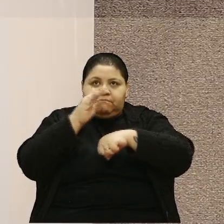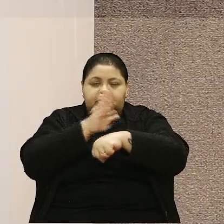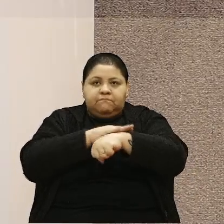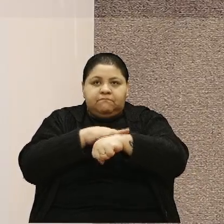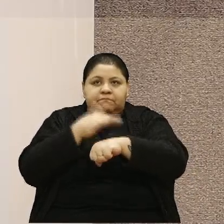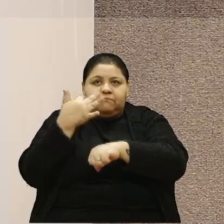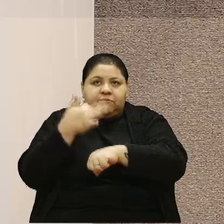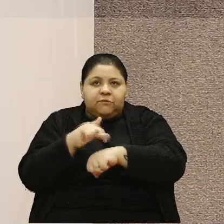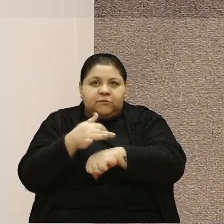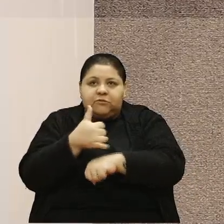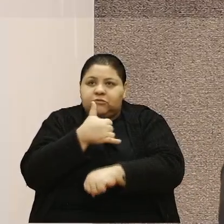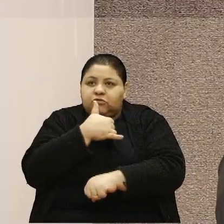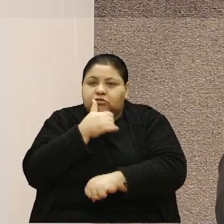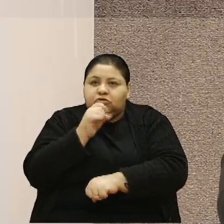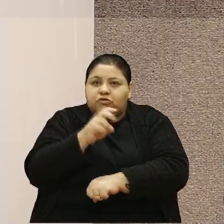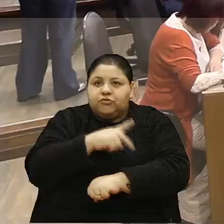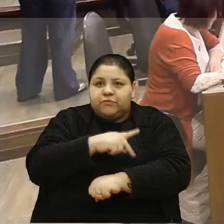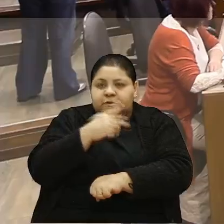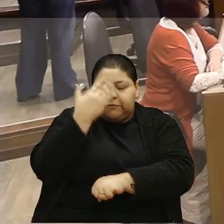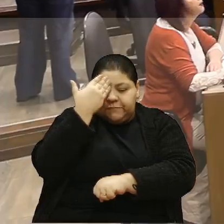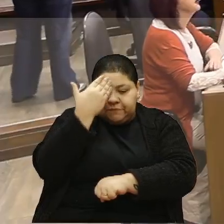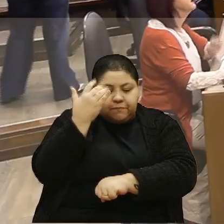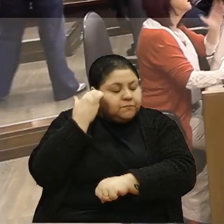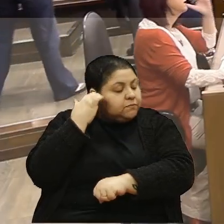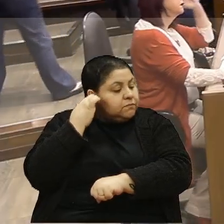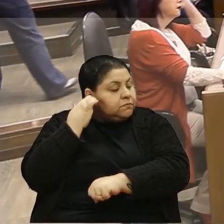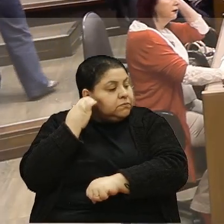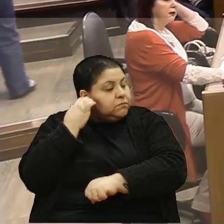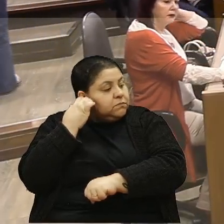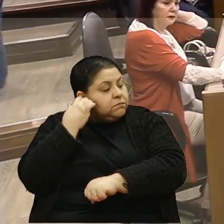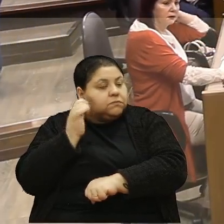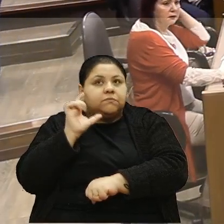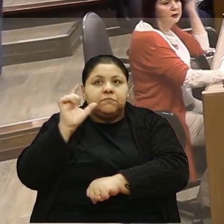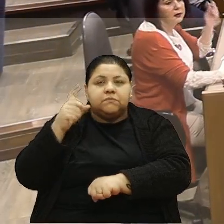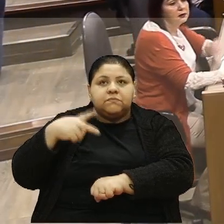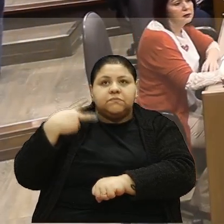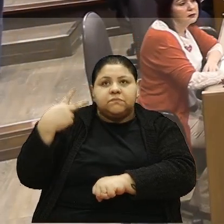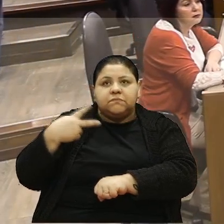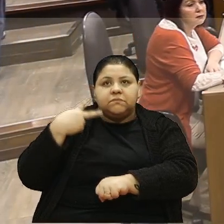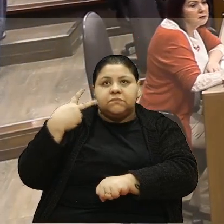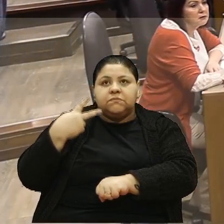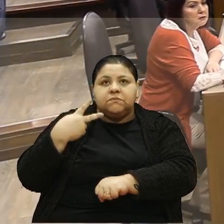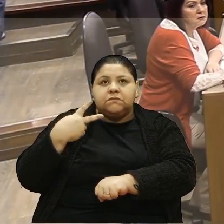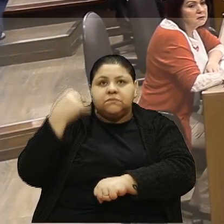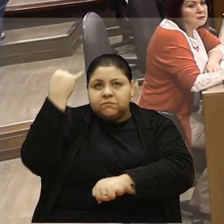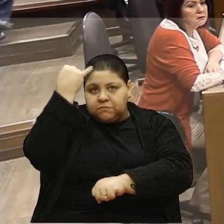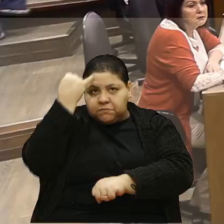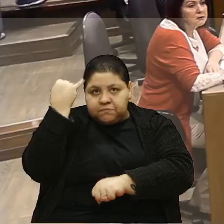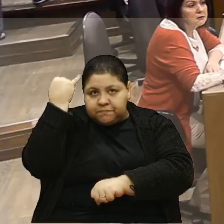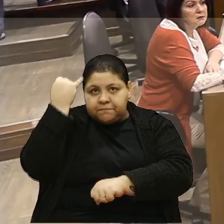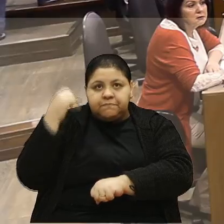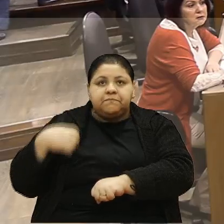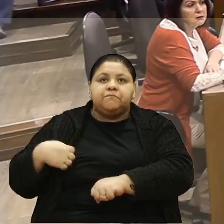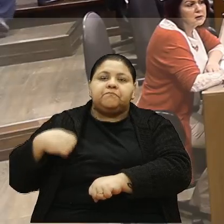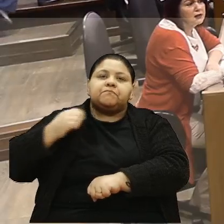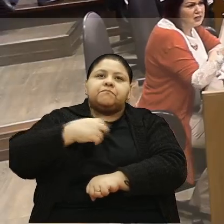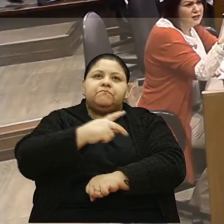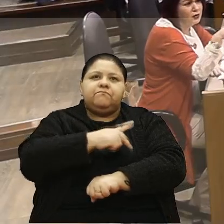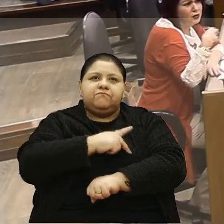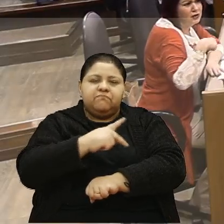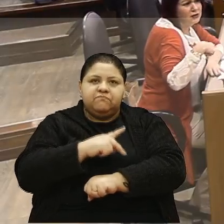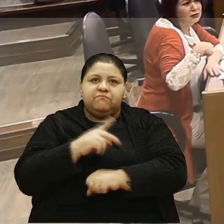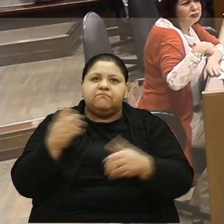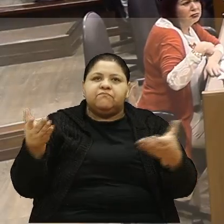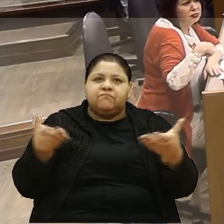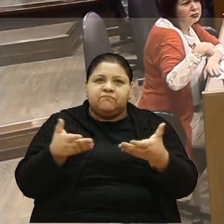dor e de pesar. Era isso, presidente. Muito obrigado. Obrigado, vereador Caleb. Com a palavra, vereador D'Ambros. Senhor presidente, faço um